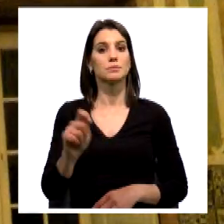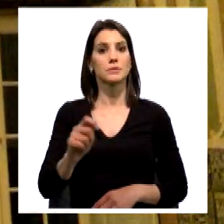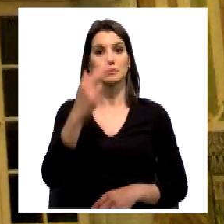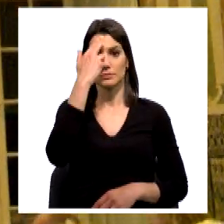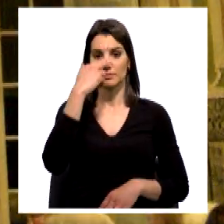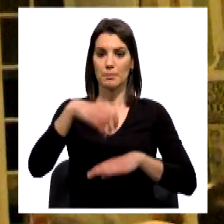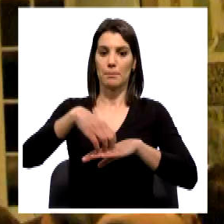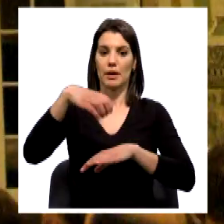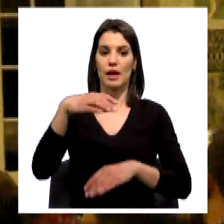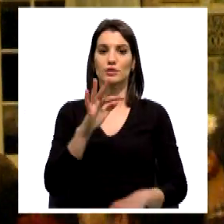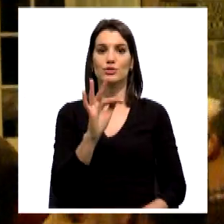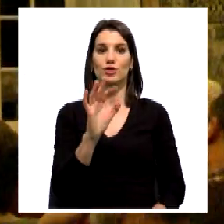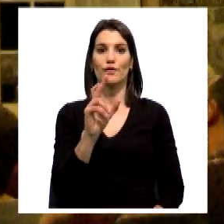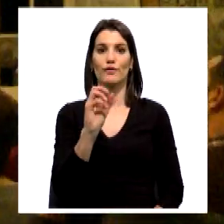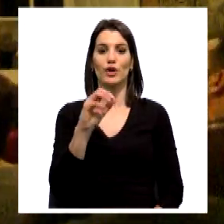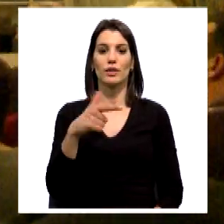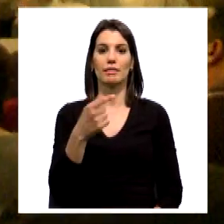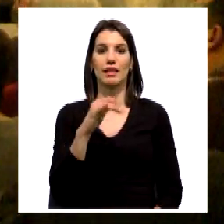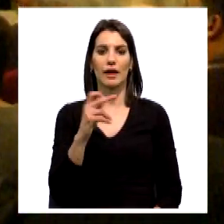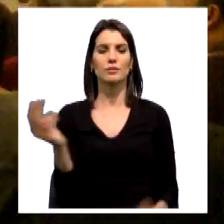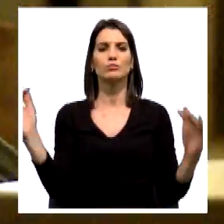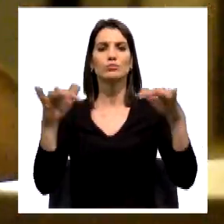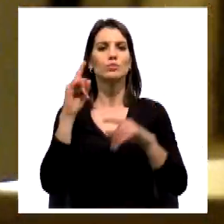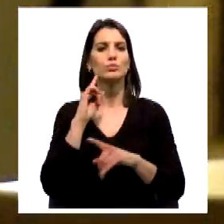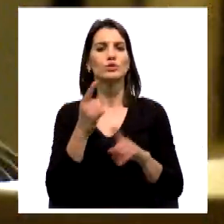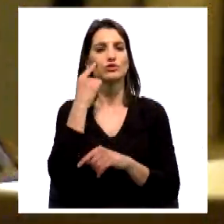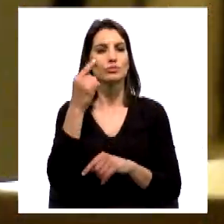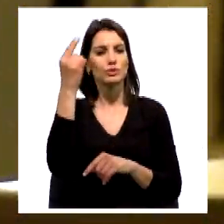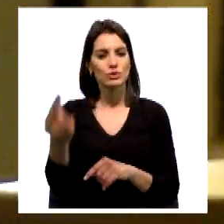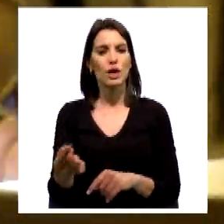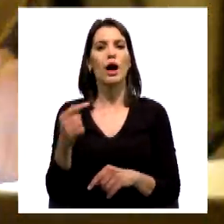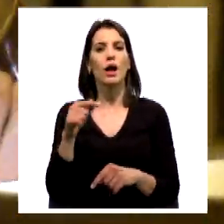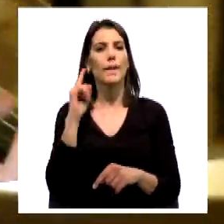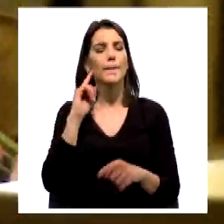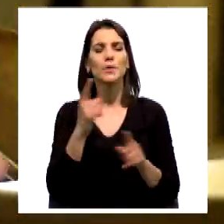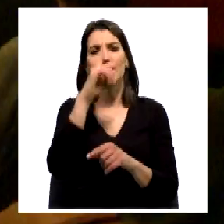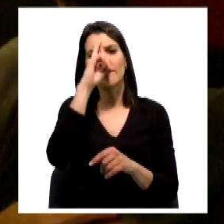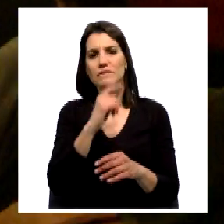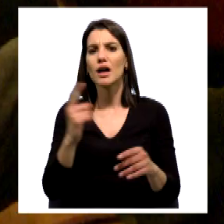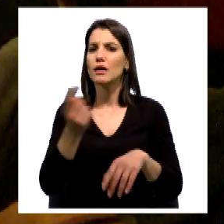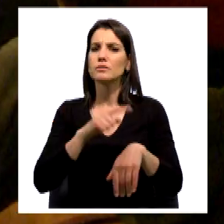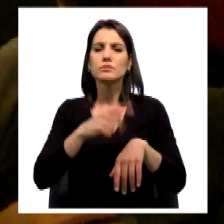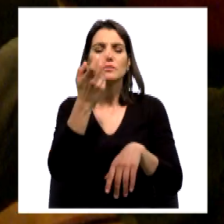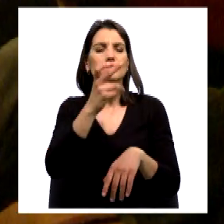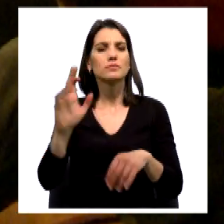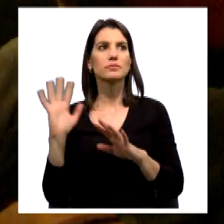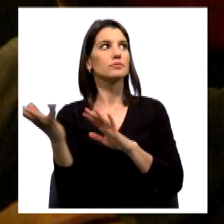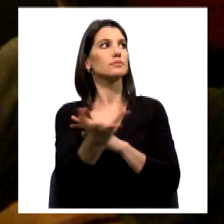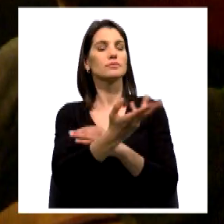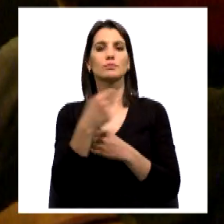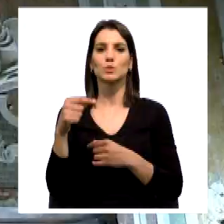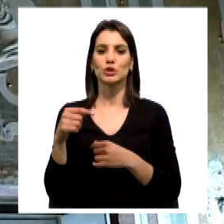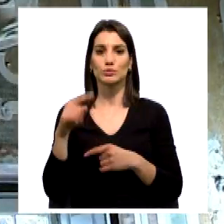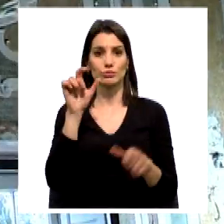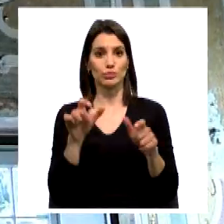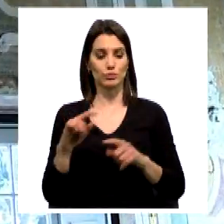Todos os meses, o Palácio Fronteira recebe um concerto especial. São sessões acústicas dedicadas a mostrar músicas intemporais num cenário